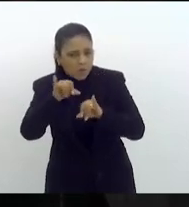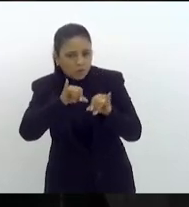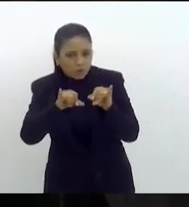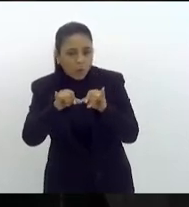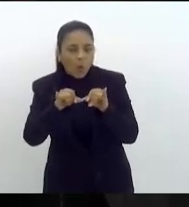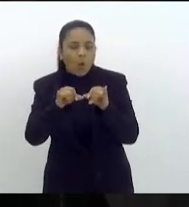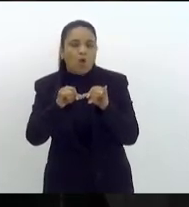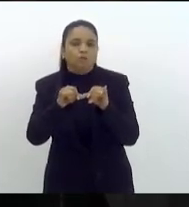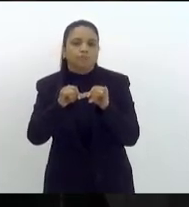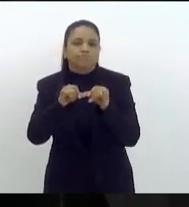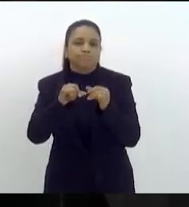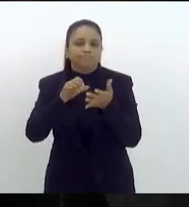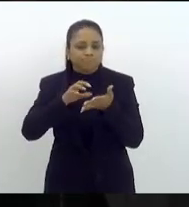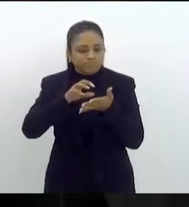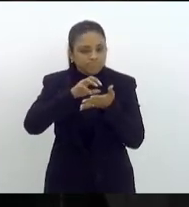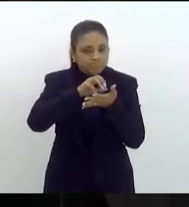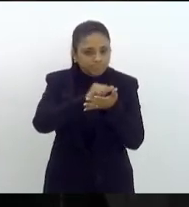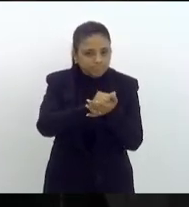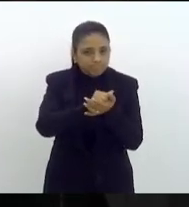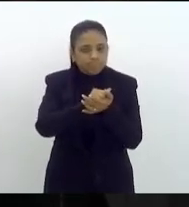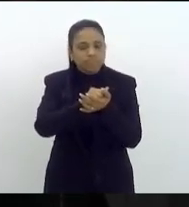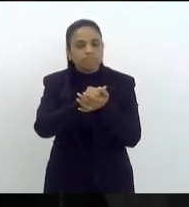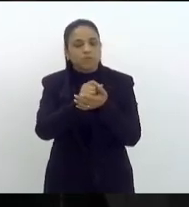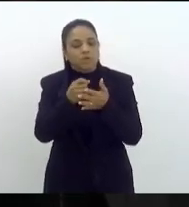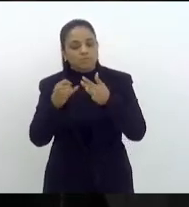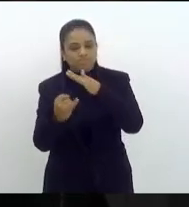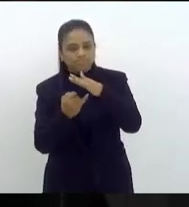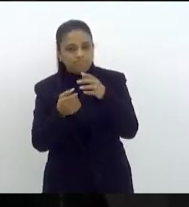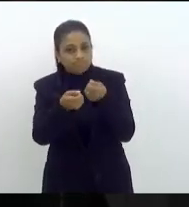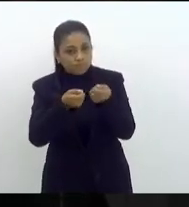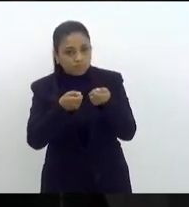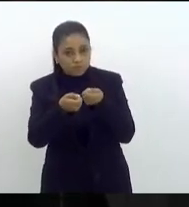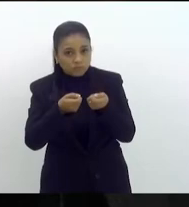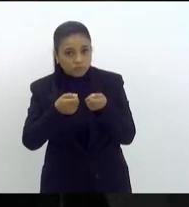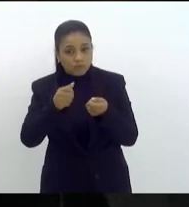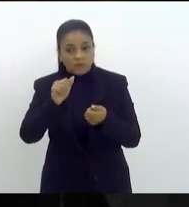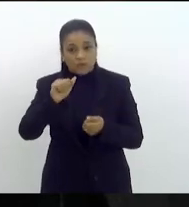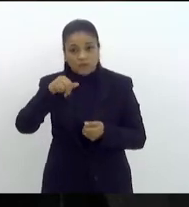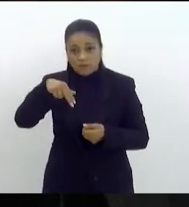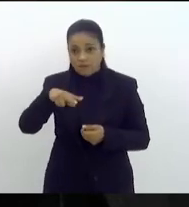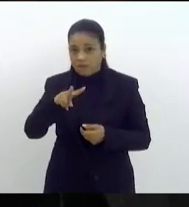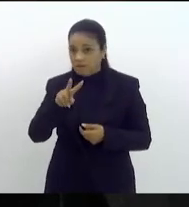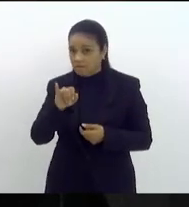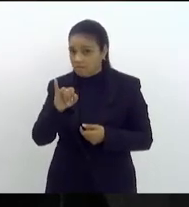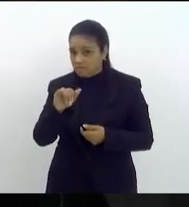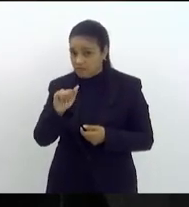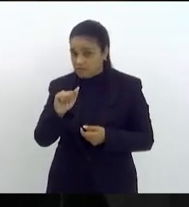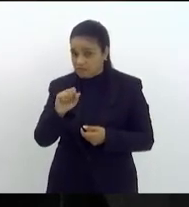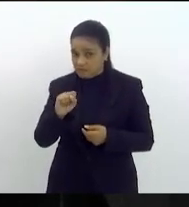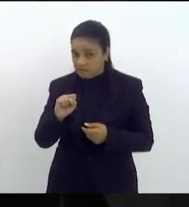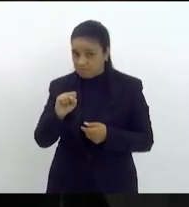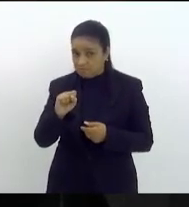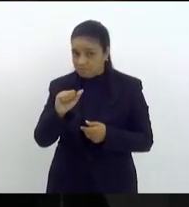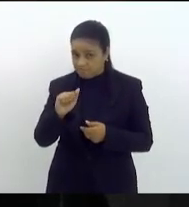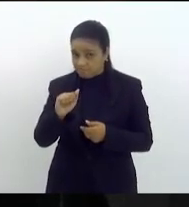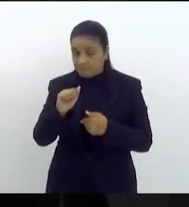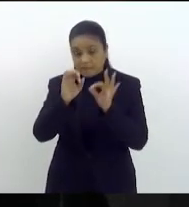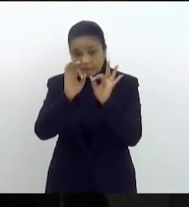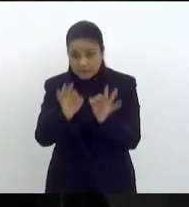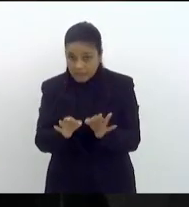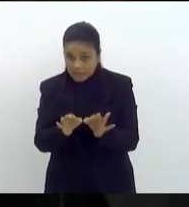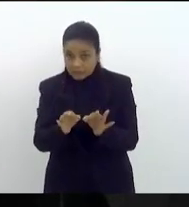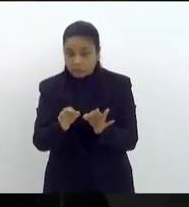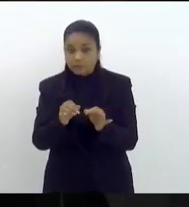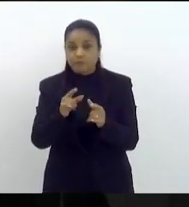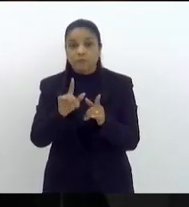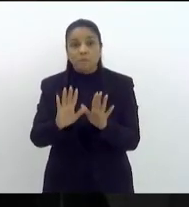credenciados outorgados pelos órgãos de controle sobretudo Anvisa é legítimo mas eu sei que o deputado